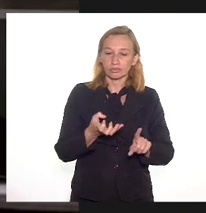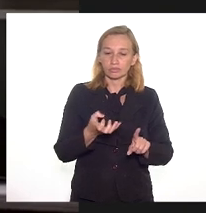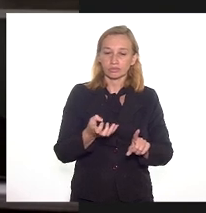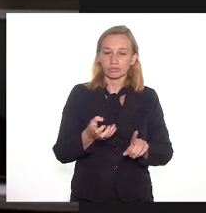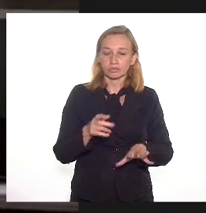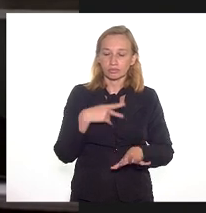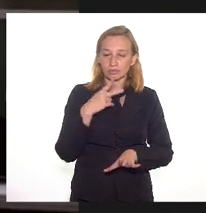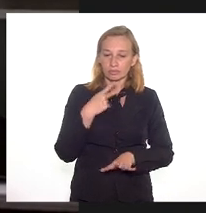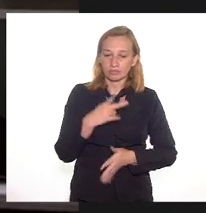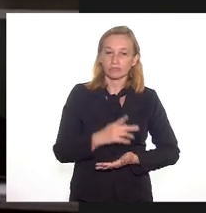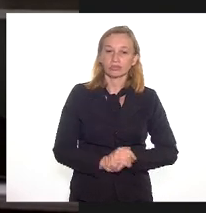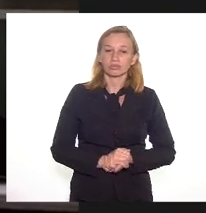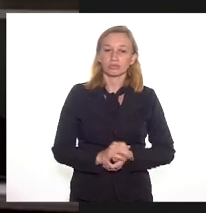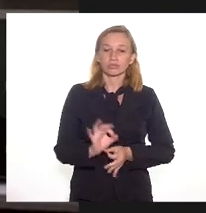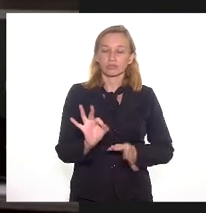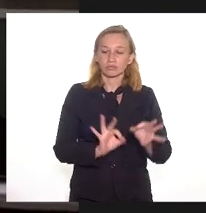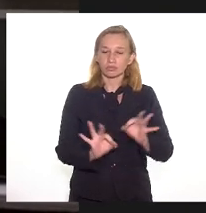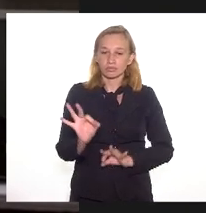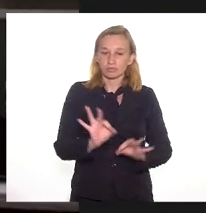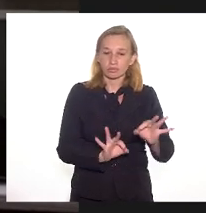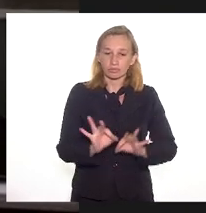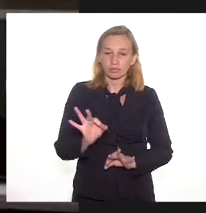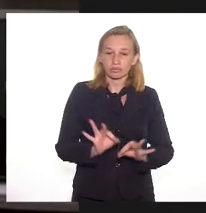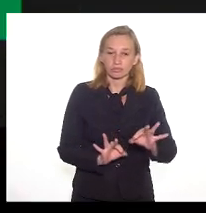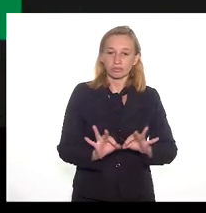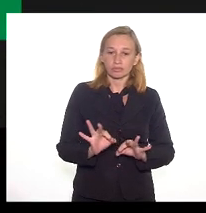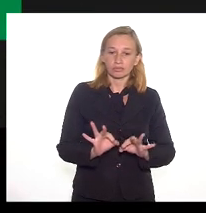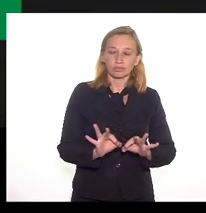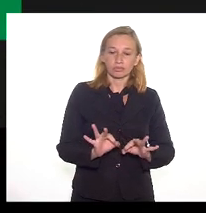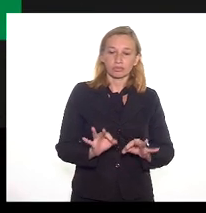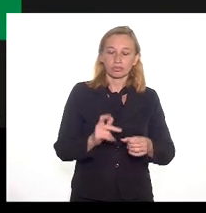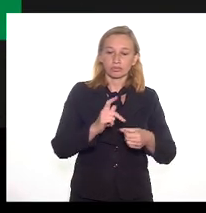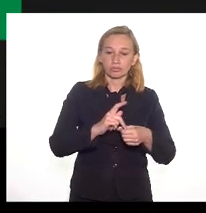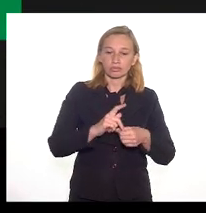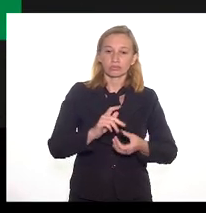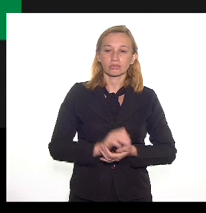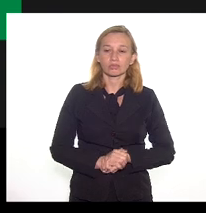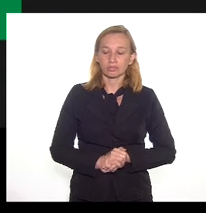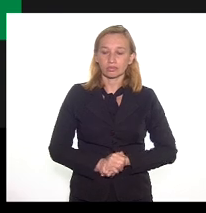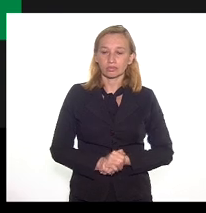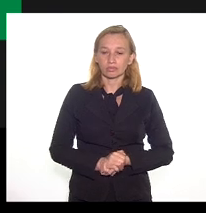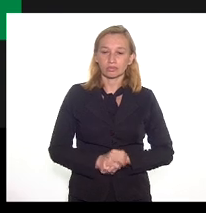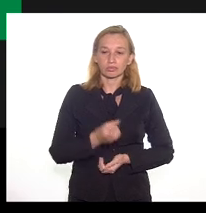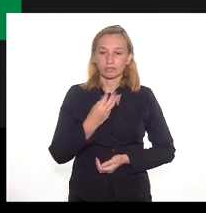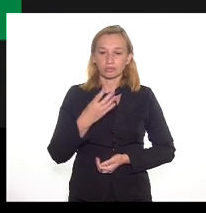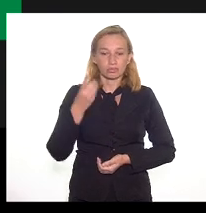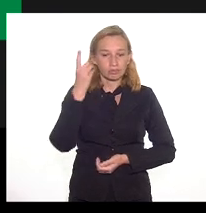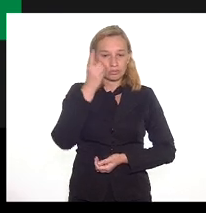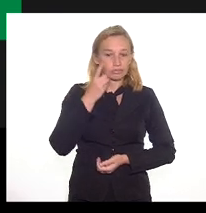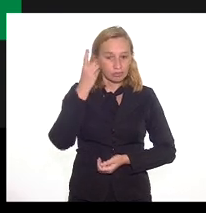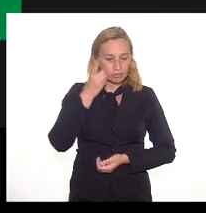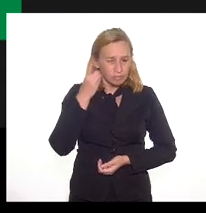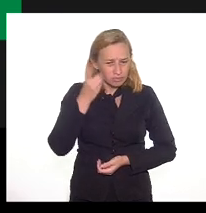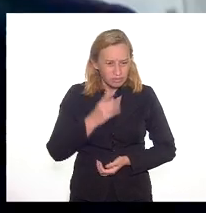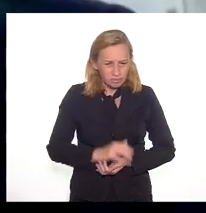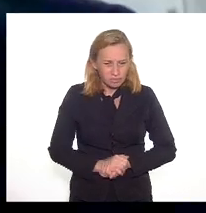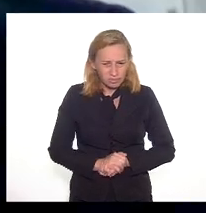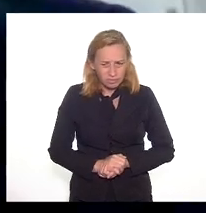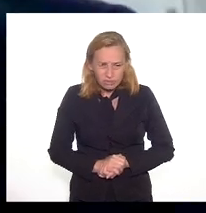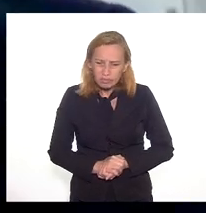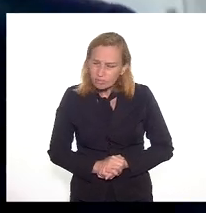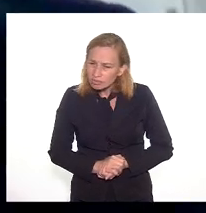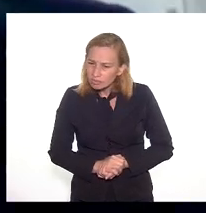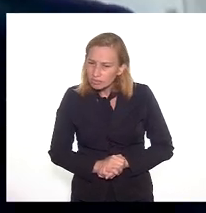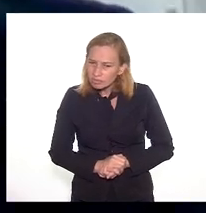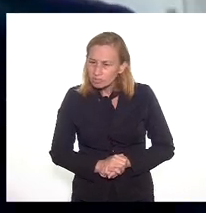aí esse planejamento da Petrobras. Ok. Deputada, eu tenho aqui esse slide, né, que já